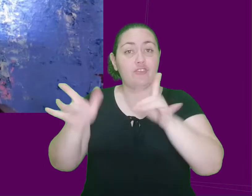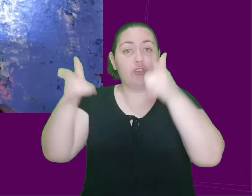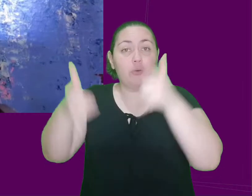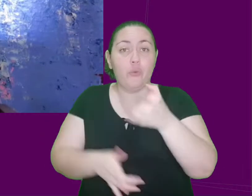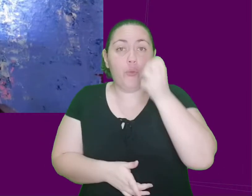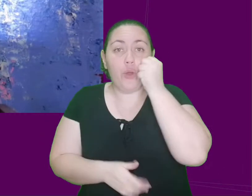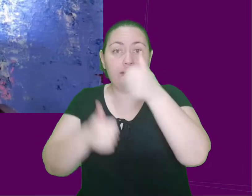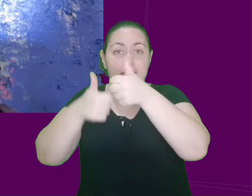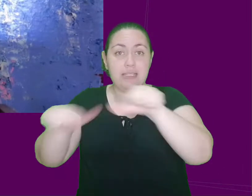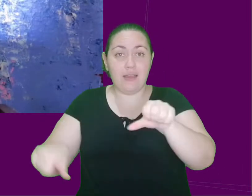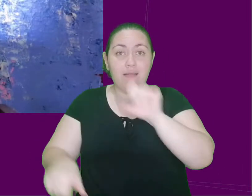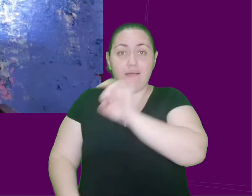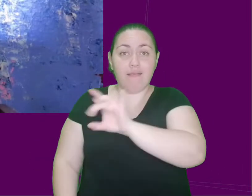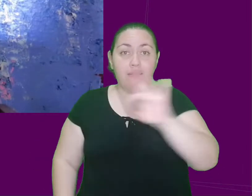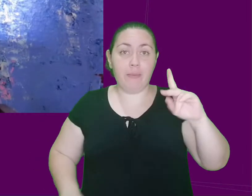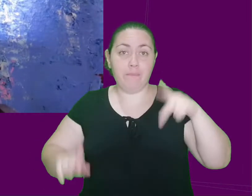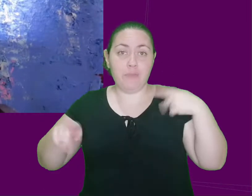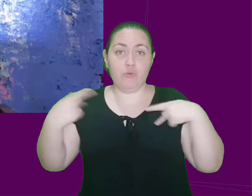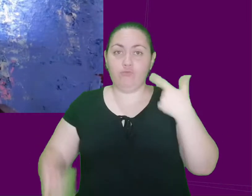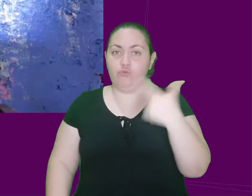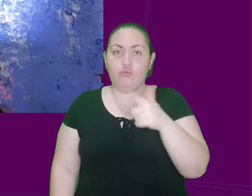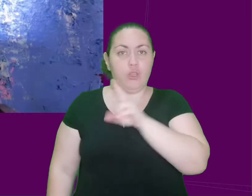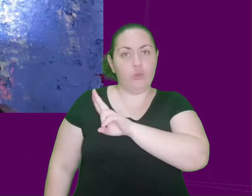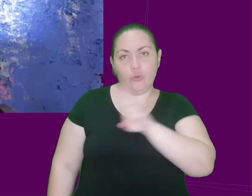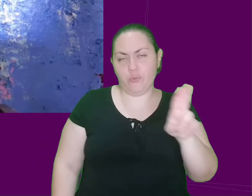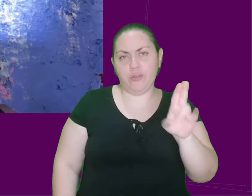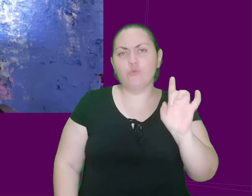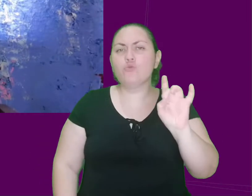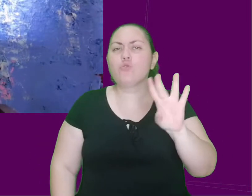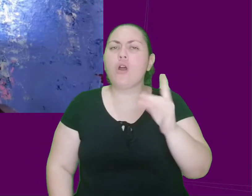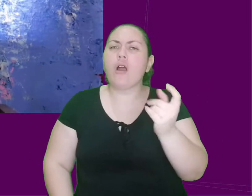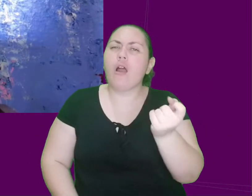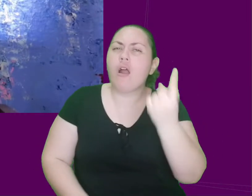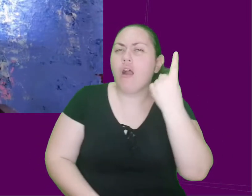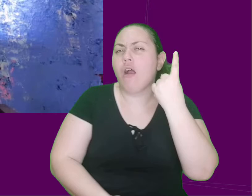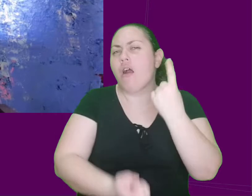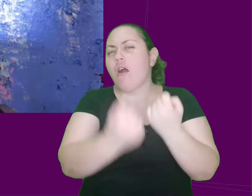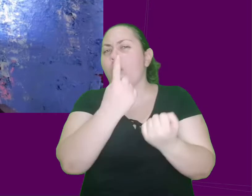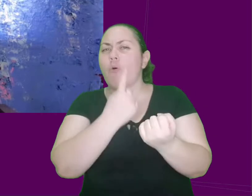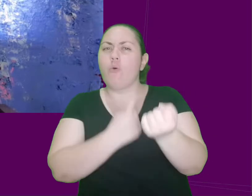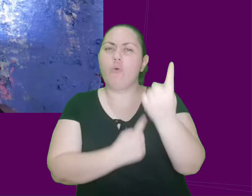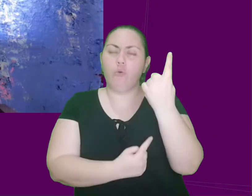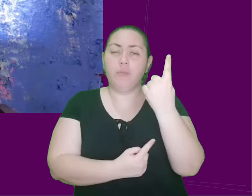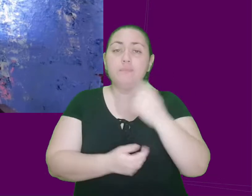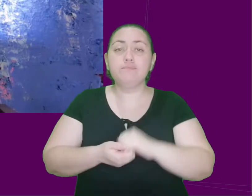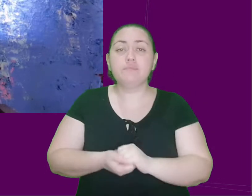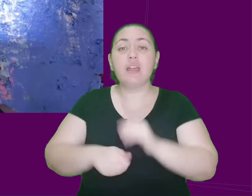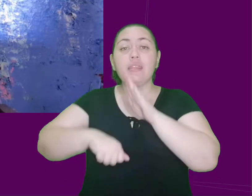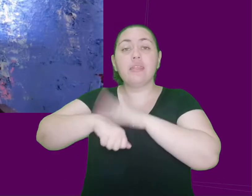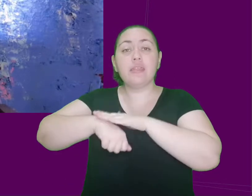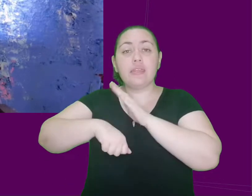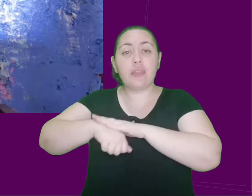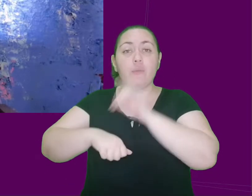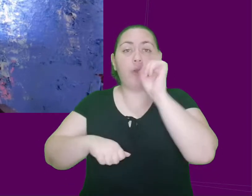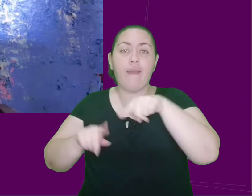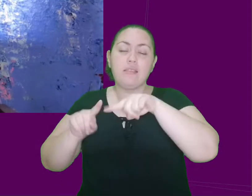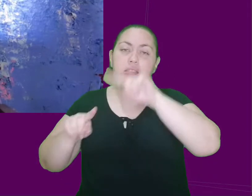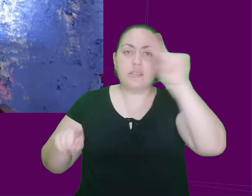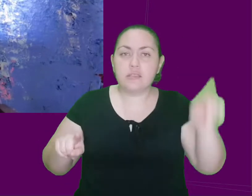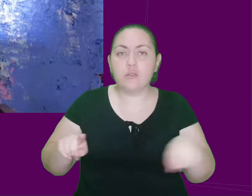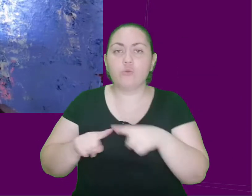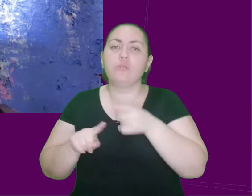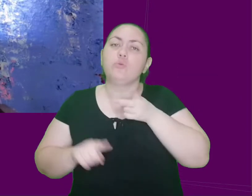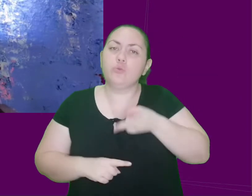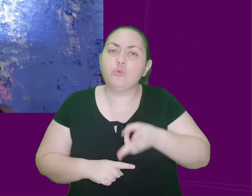Como Está, as personagens não são nomeadas, com raras exceções, e o tempo é intermitente